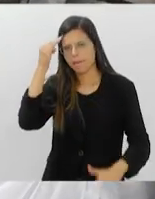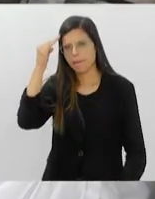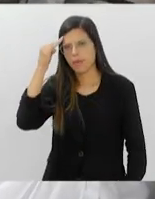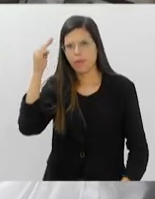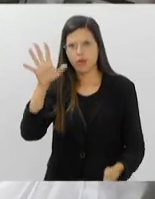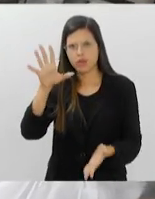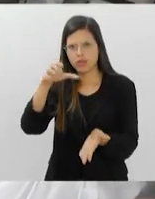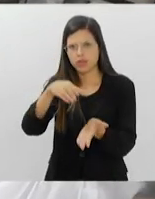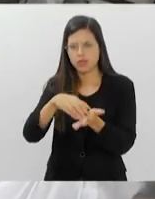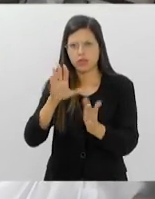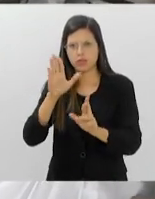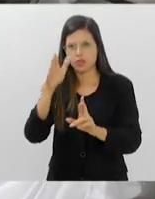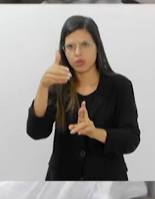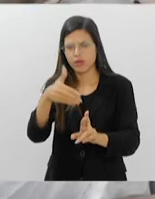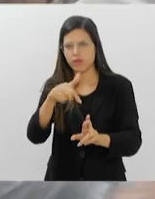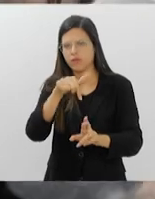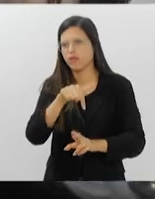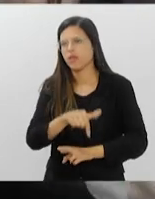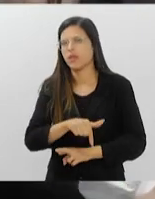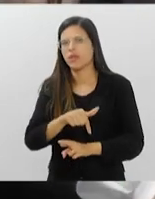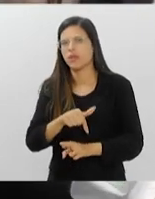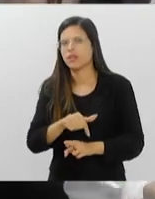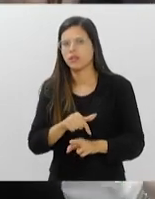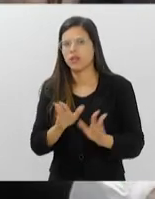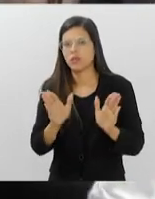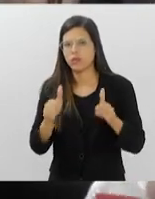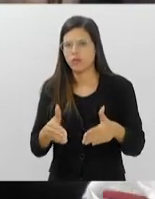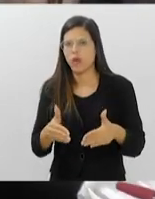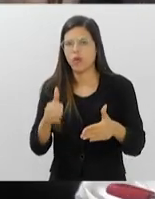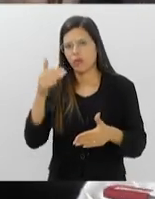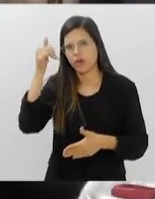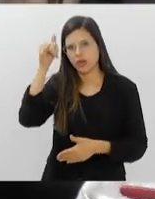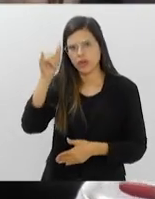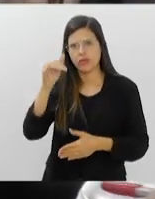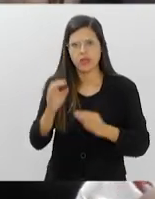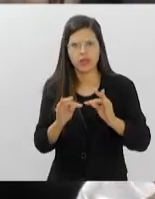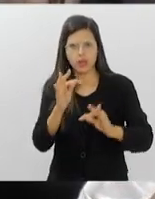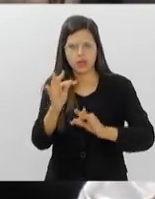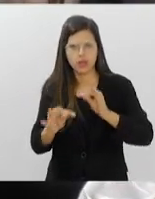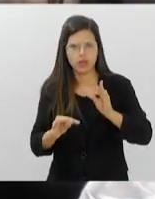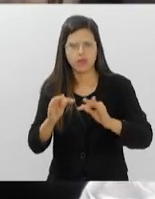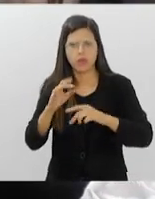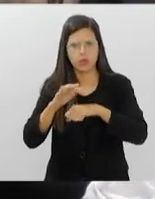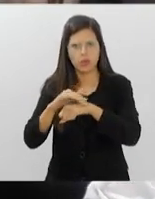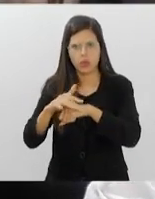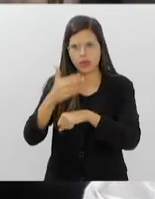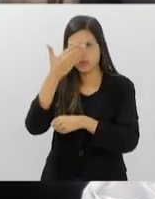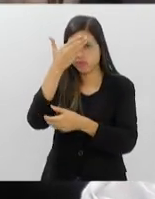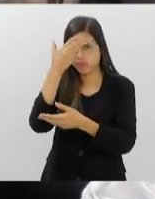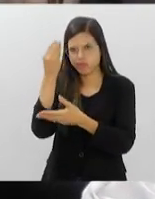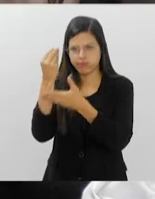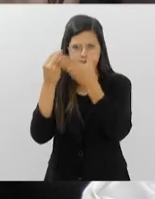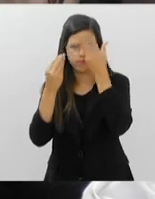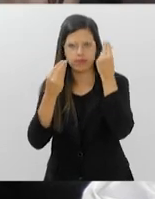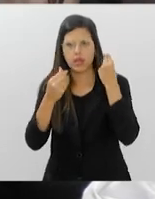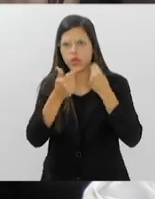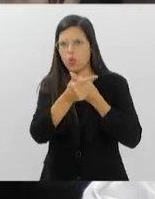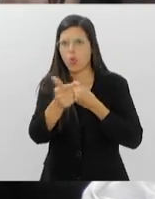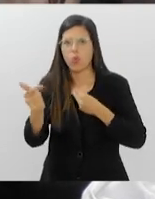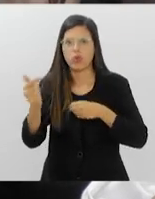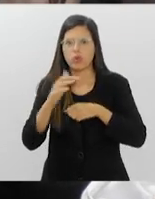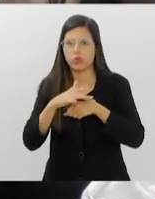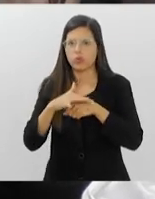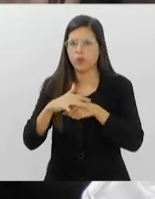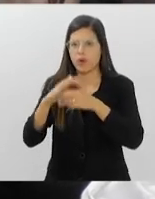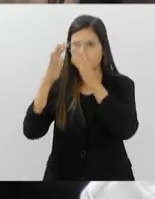de referência especializados na prevenção e tratamento da doença de Alzheimer e outras doenças cerebrais degenerativas na forma